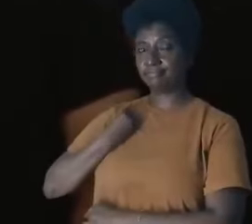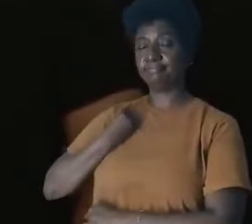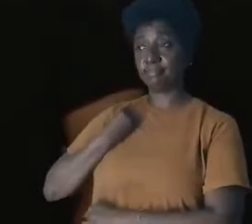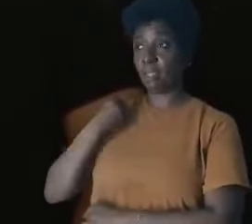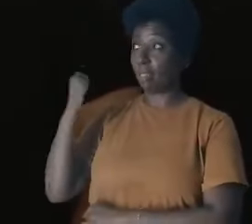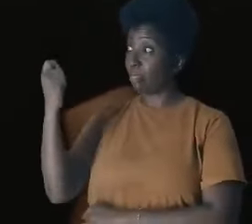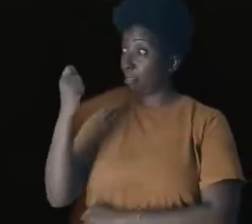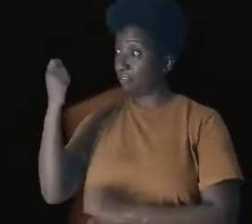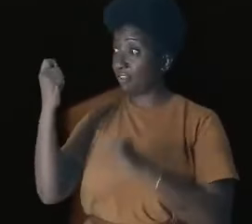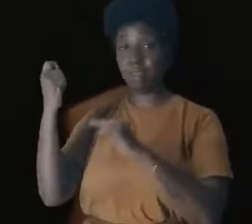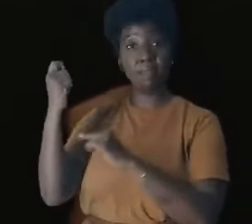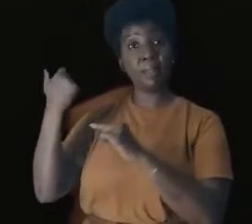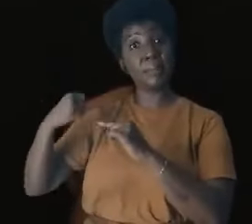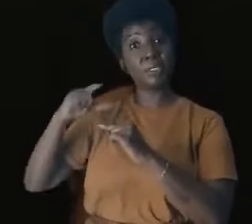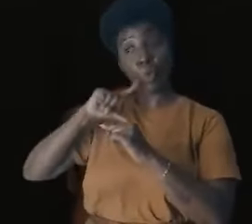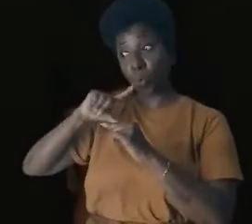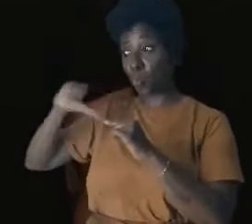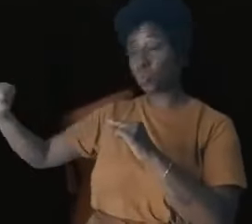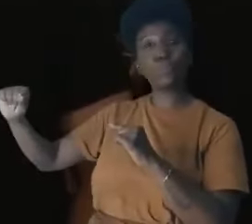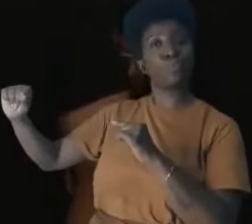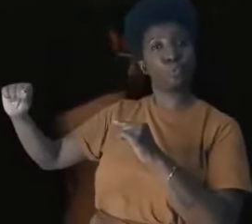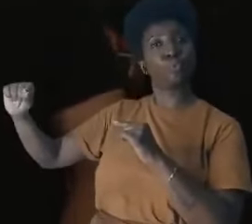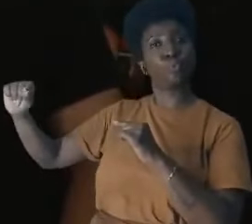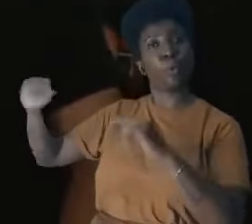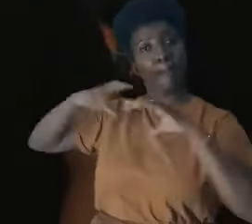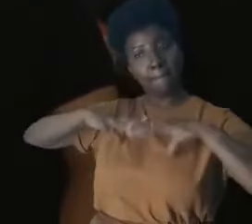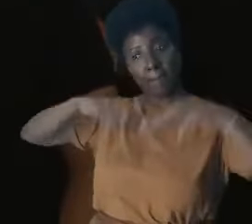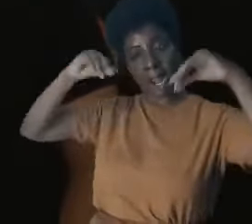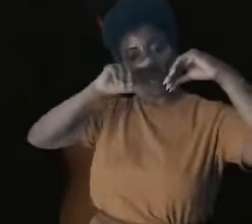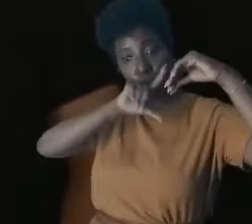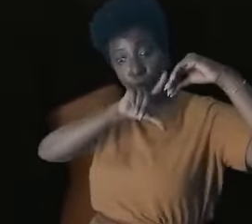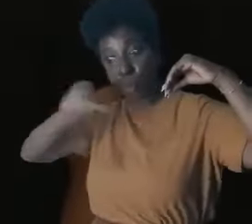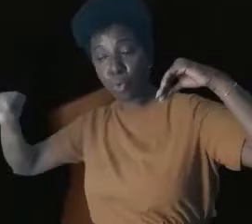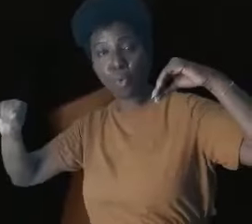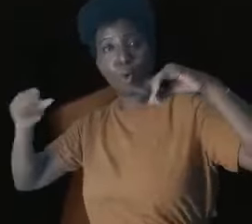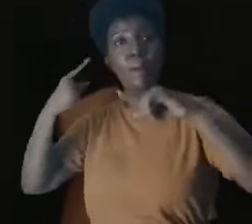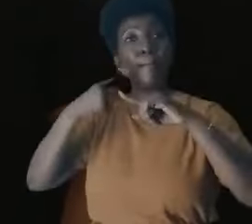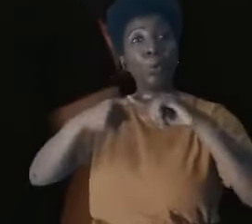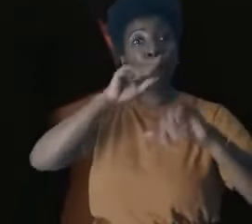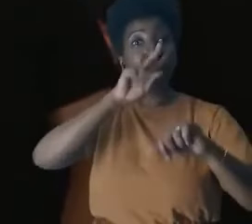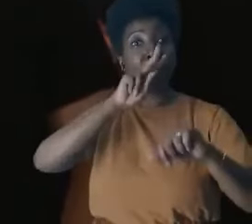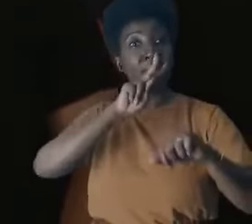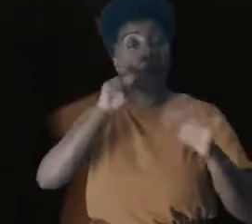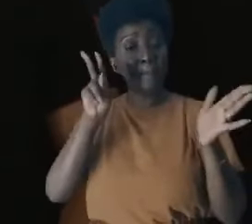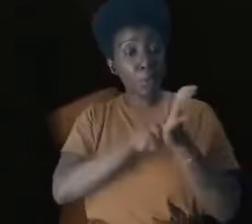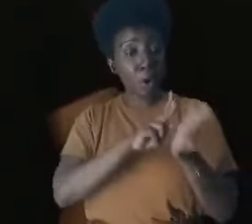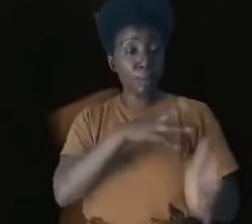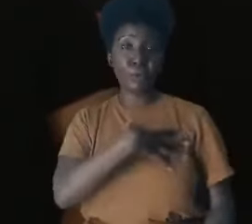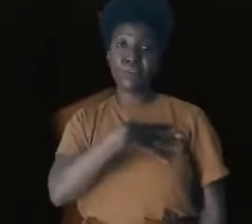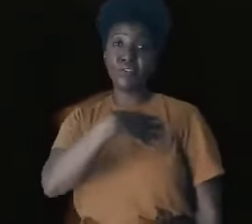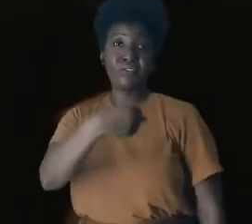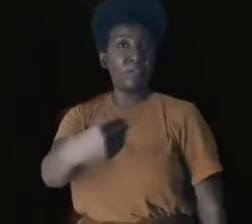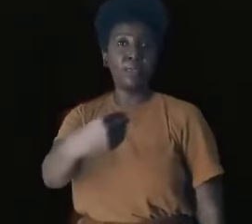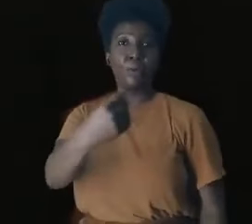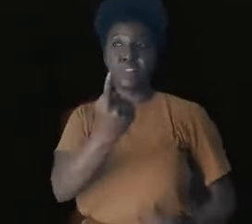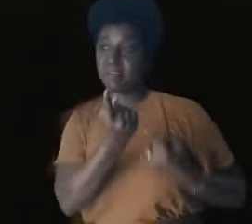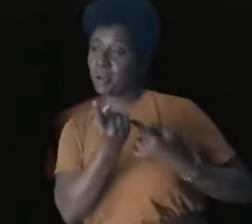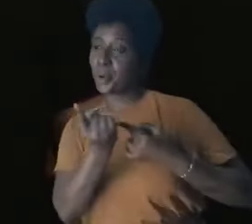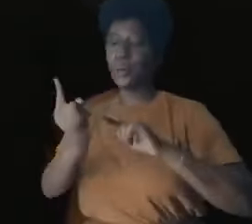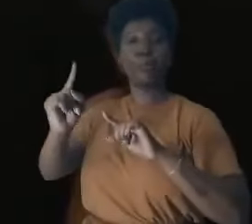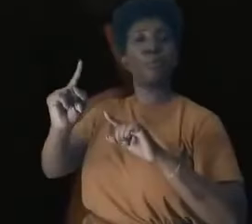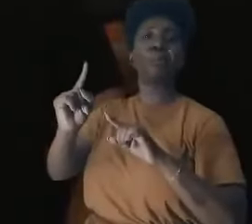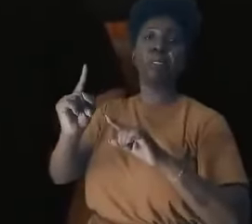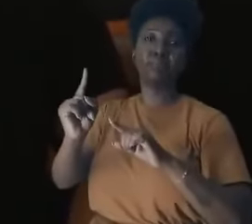Ele teve que sair corrido do seu palácio, porque o seu filho o estava ameaçando de